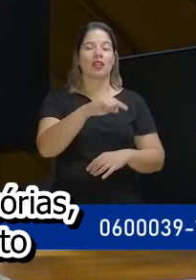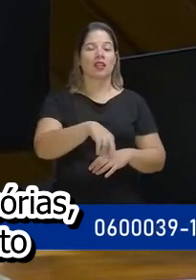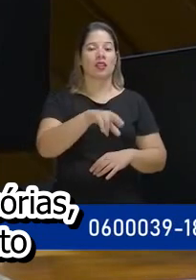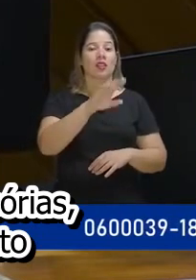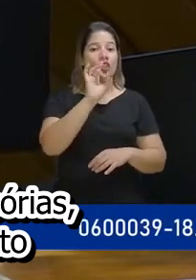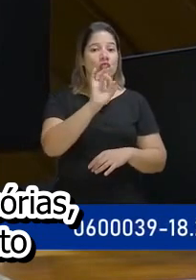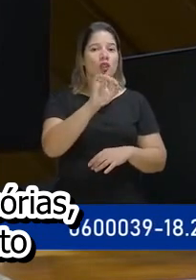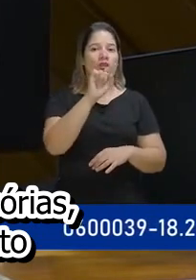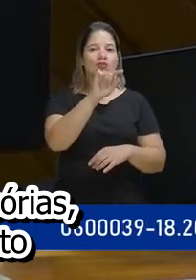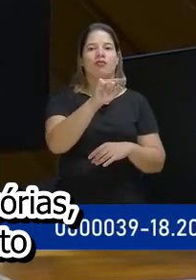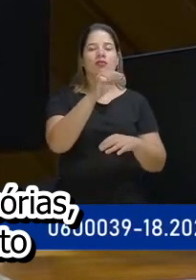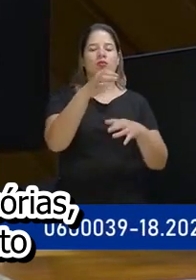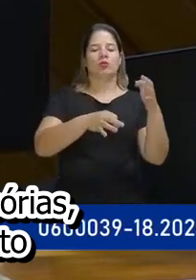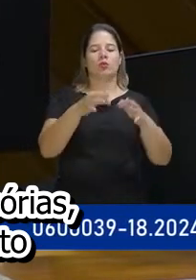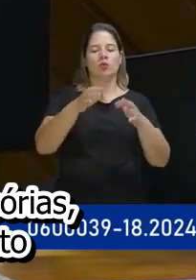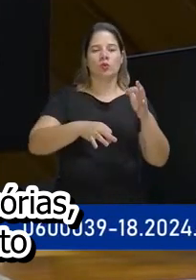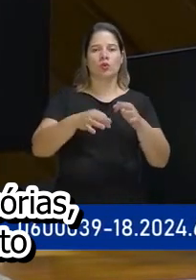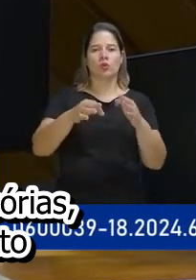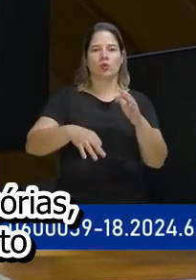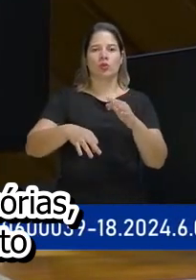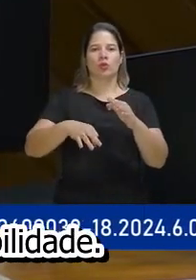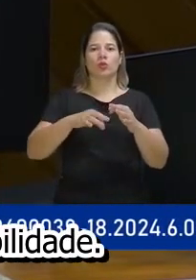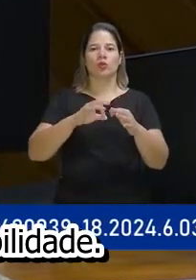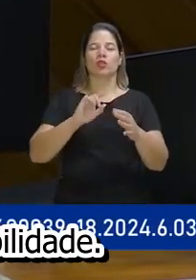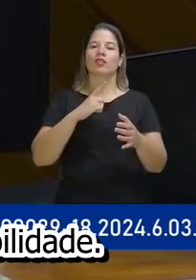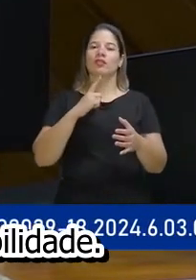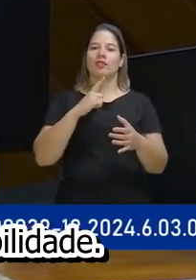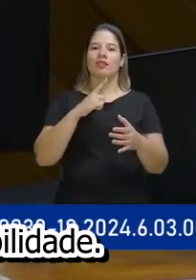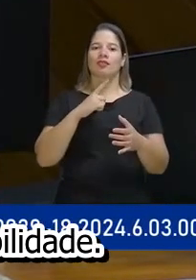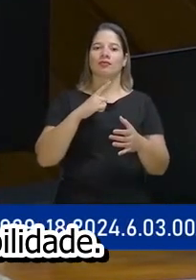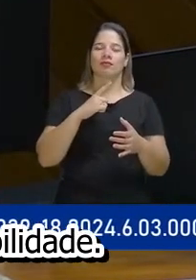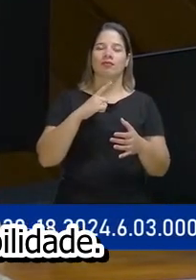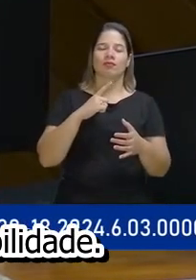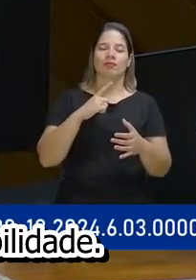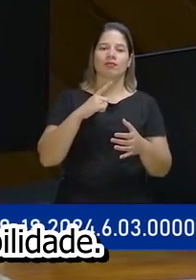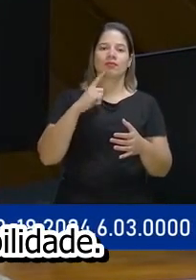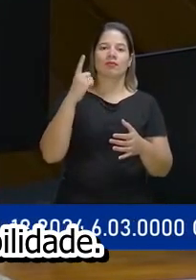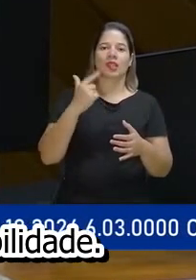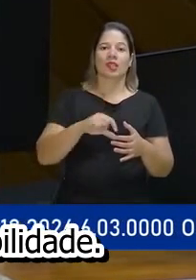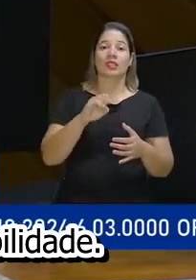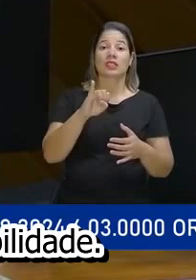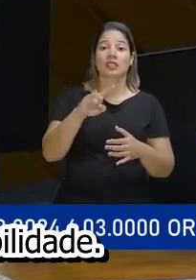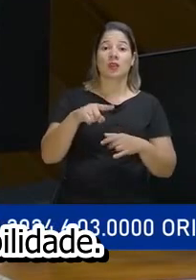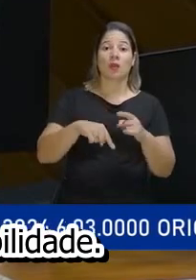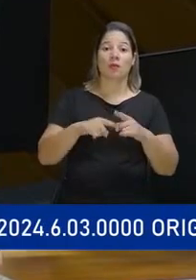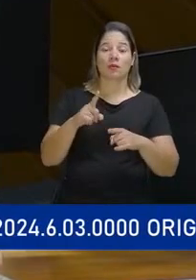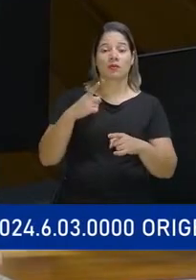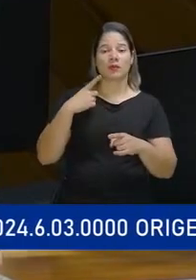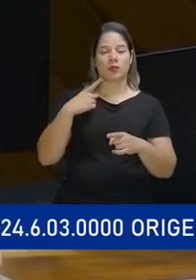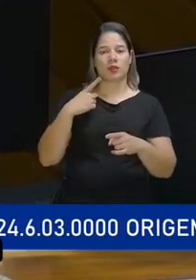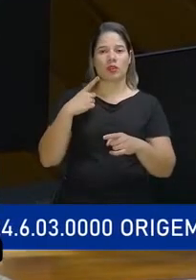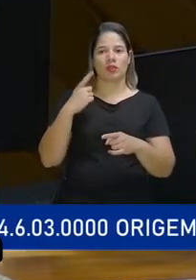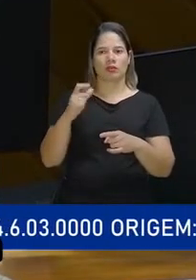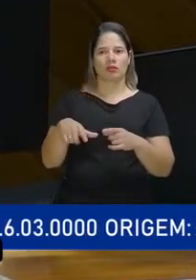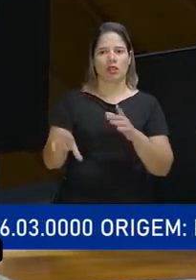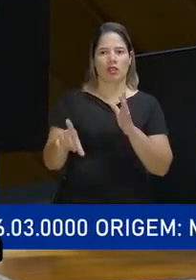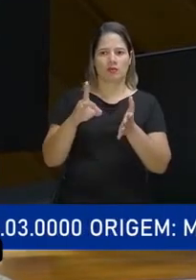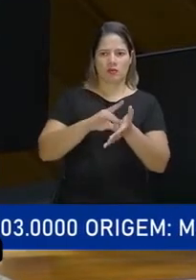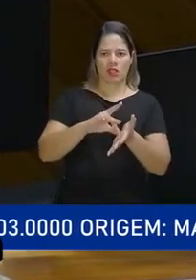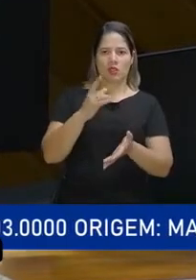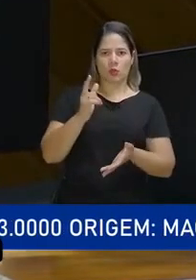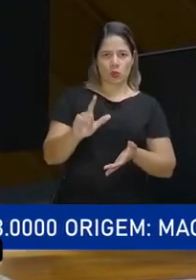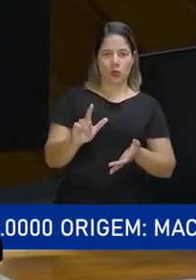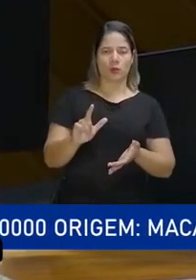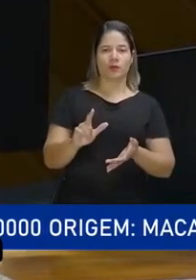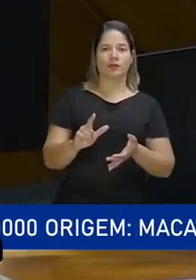rescisórias, tendo ainda restringido as hipóteses de cabimento dessas demandas para casos cujo objeto seja inelegibilidade. No caso em tela,